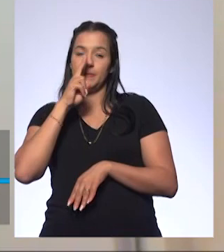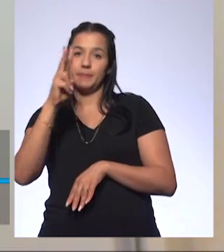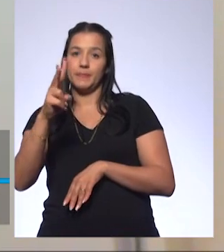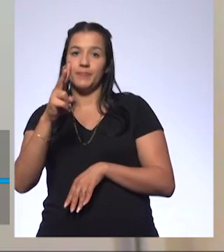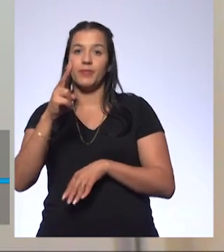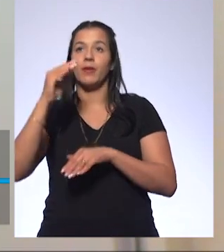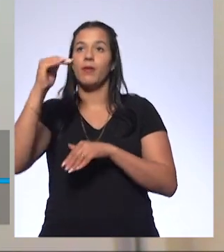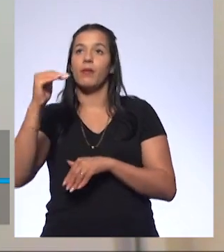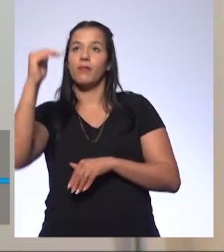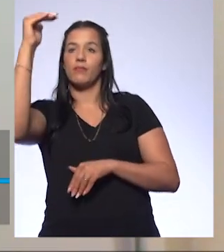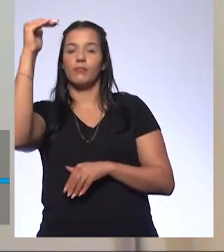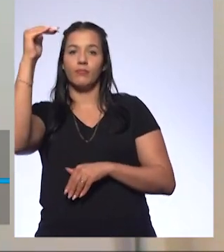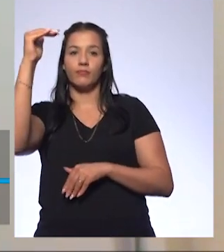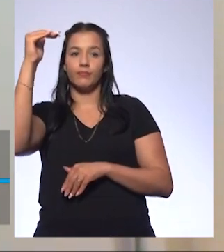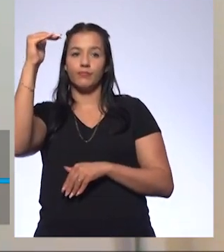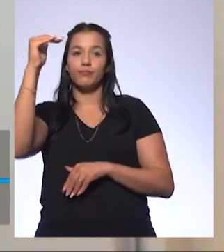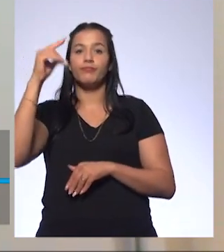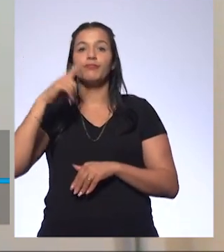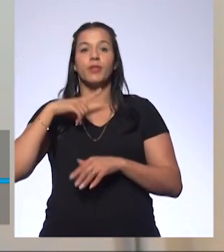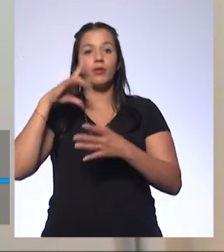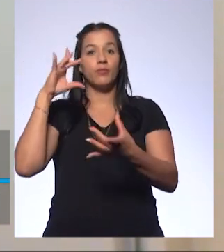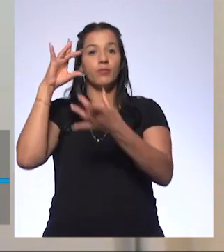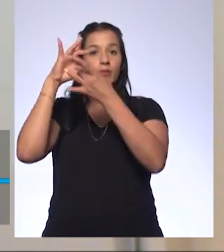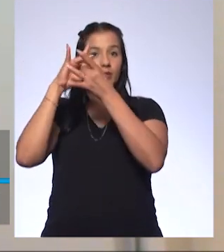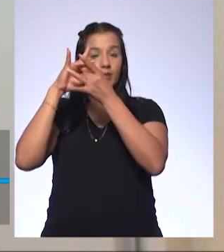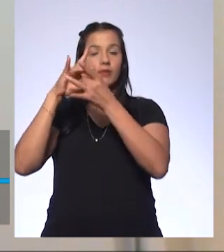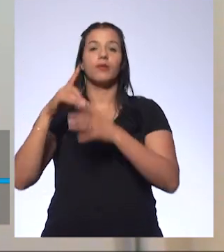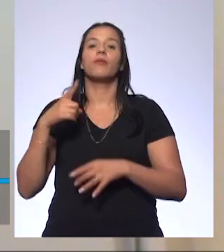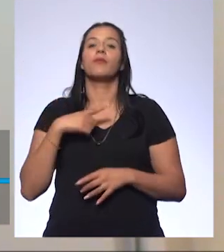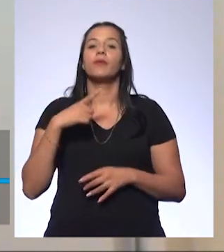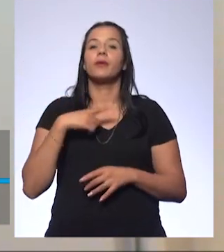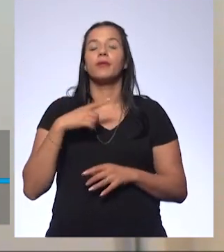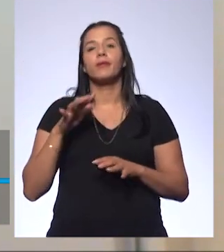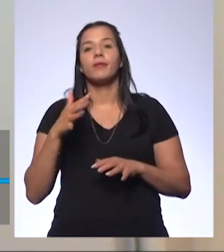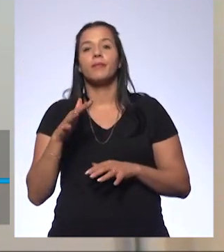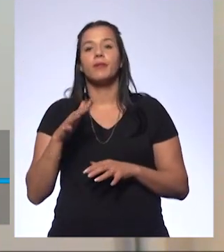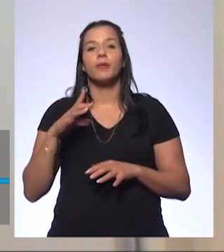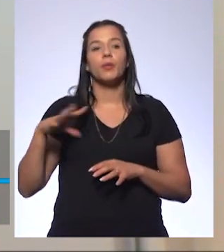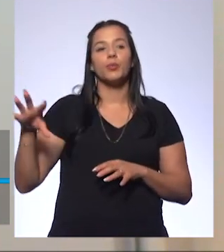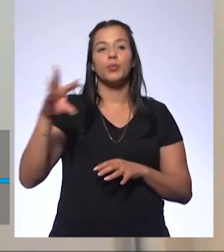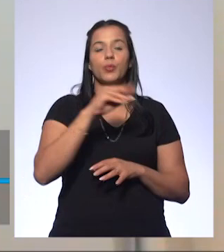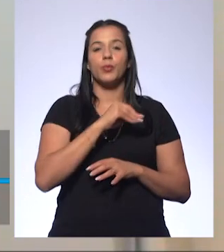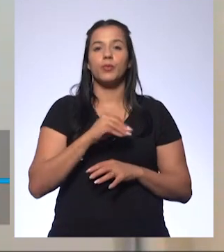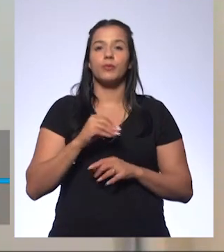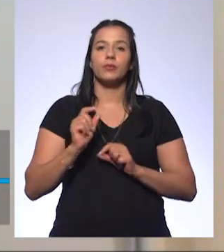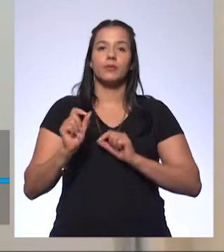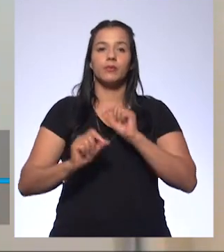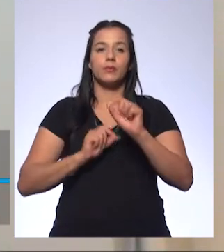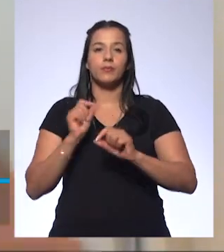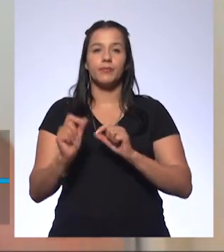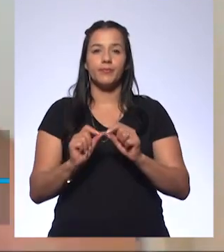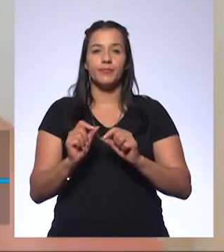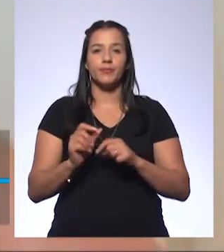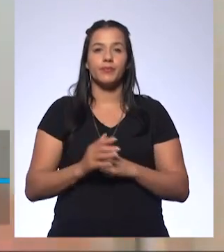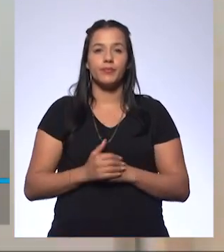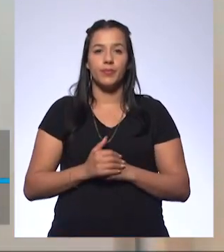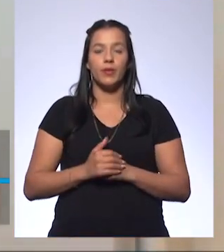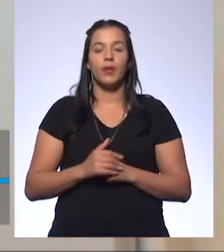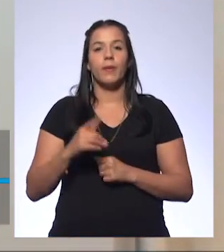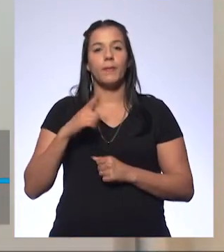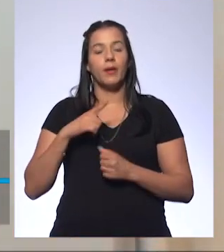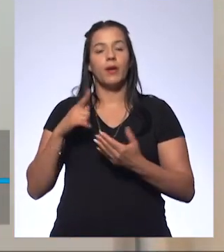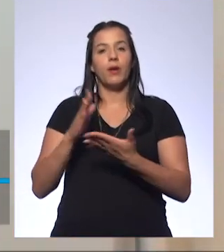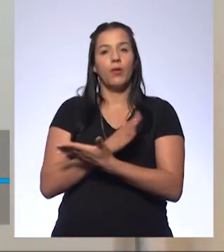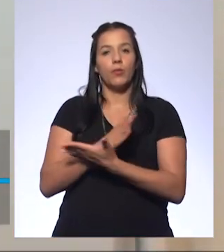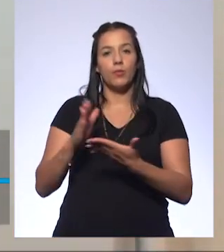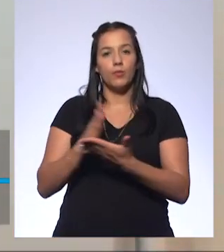mais para cima. Então, ele, numa ligação, seria o que tenha, não todas, né? Porque existem as exceções, sempre existem exceções,